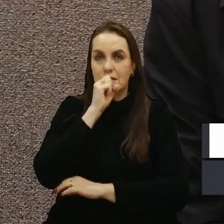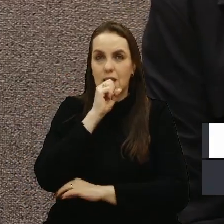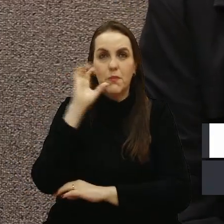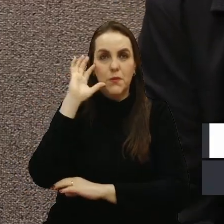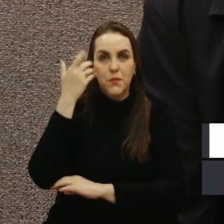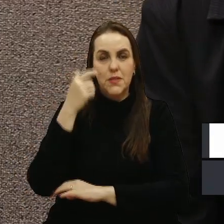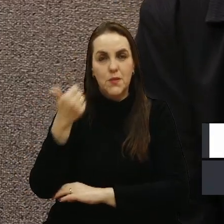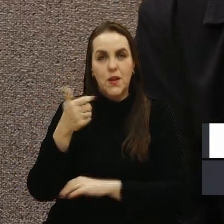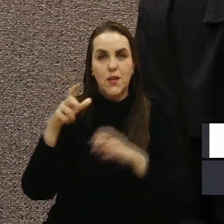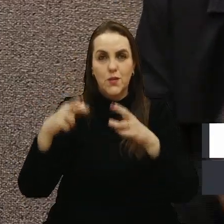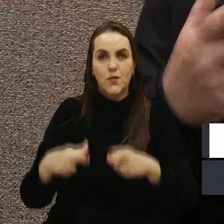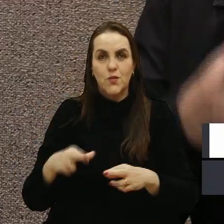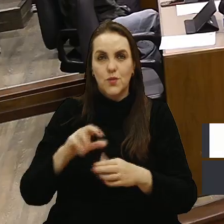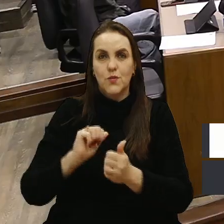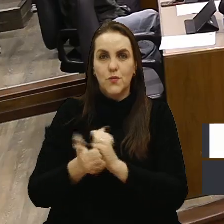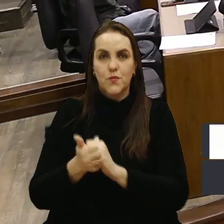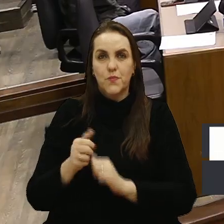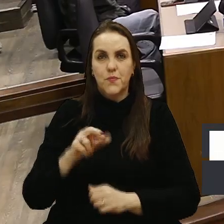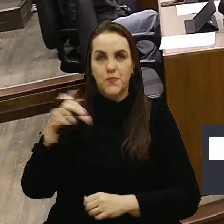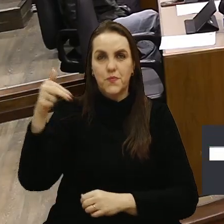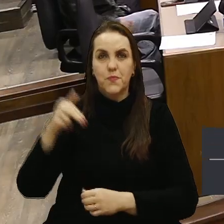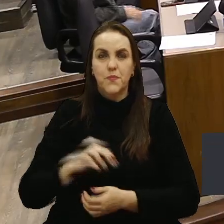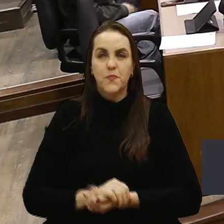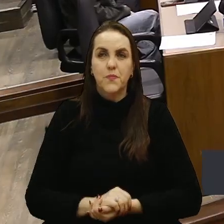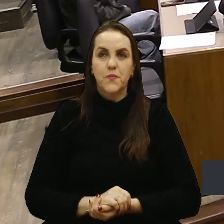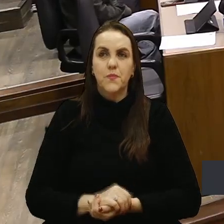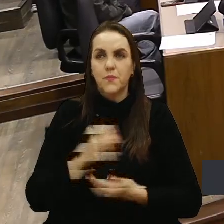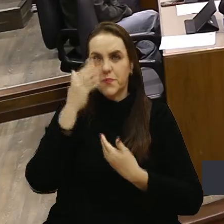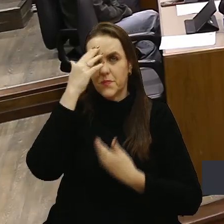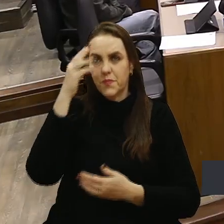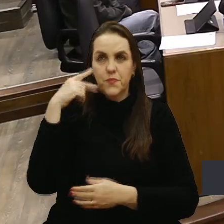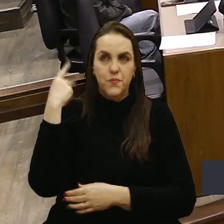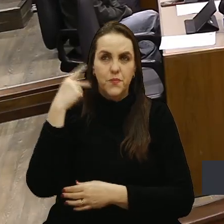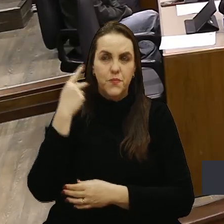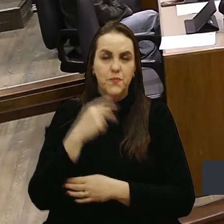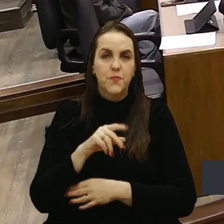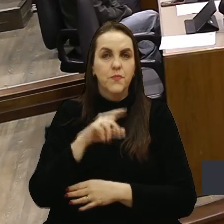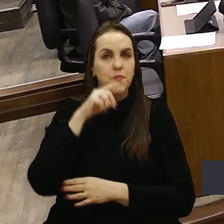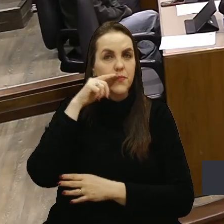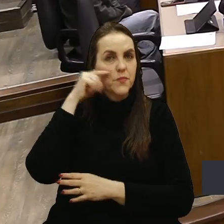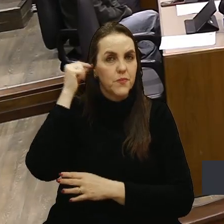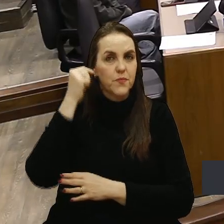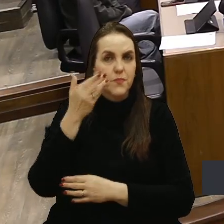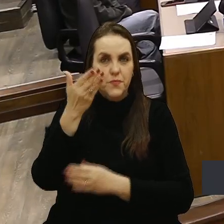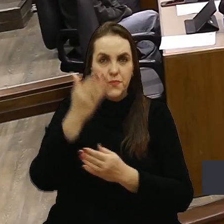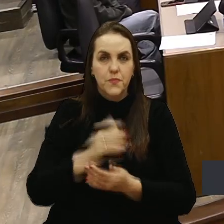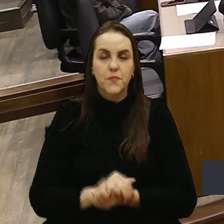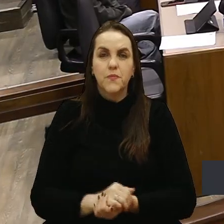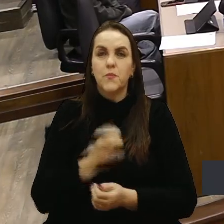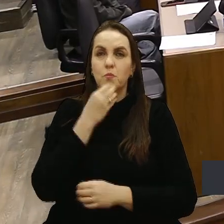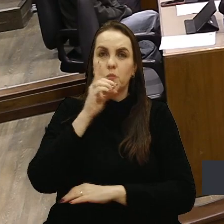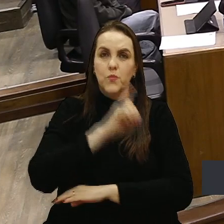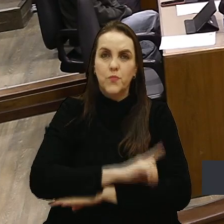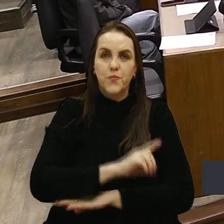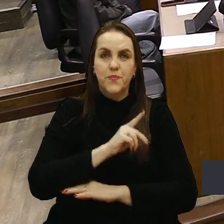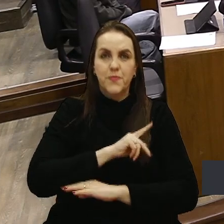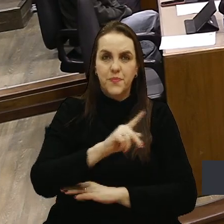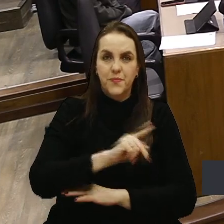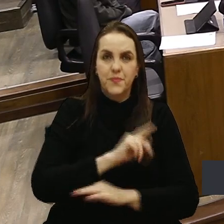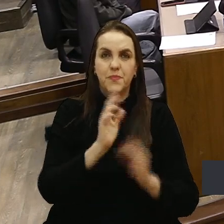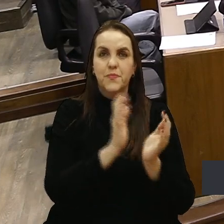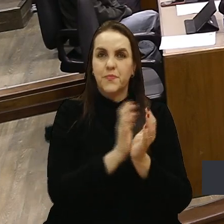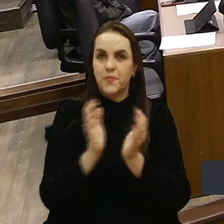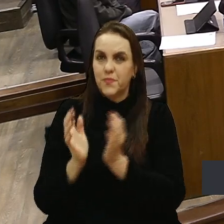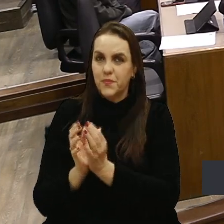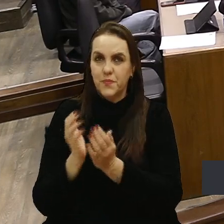Zona Norte. Era isso, senhor presidente. Obrigado, vereador. Próximo inscrito, vereador Aldonei Machado. Bom dia, presidente. Bom dia, nobres colegas, pessoal que nos acompanha